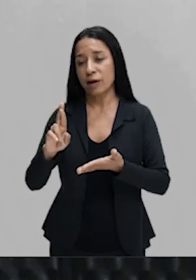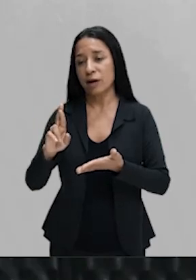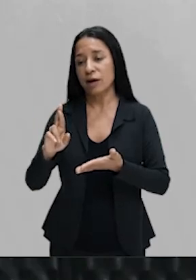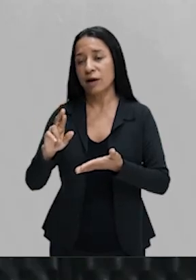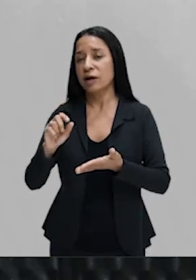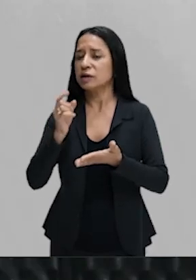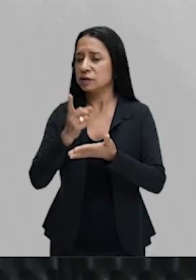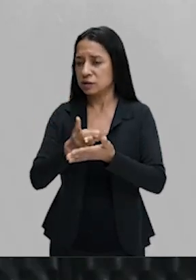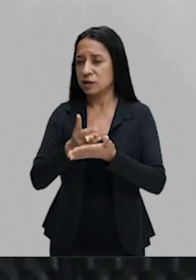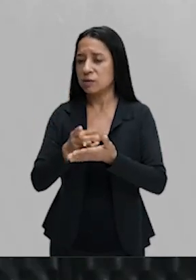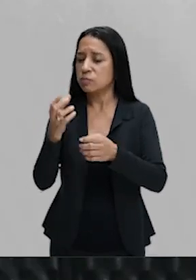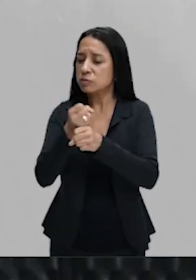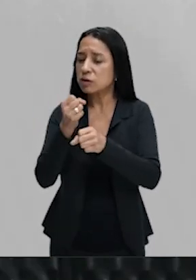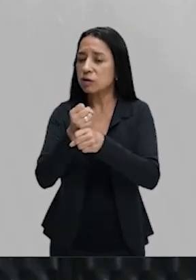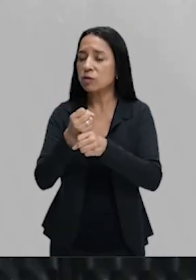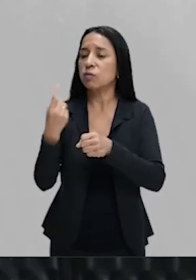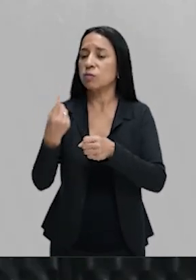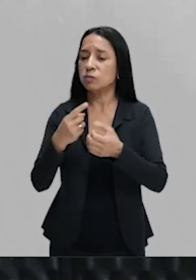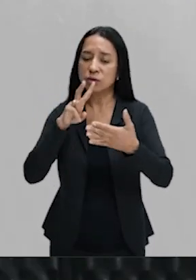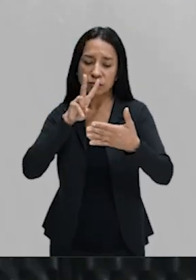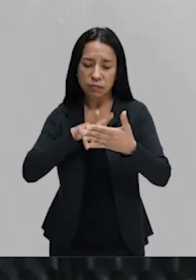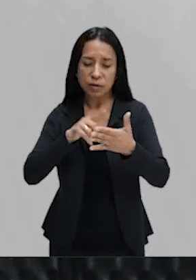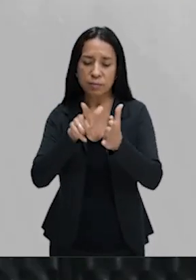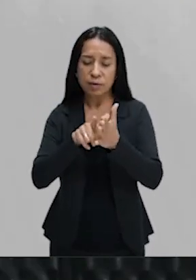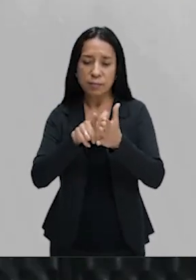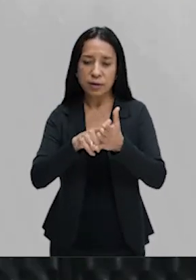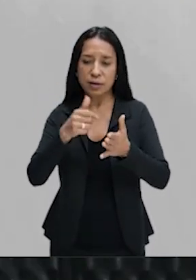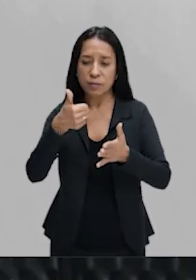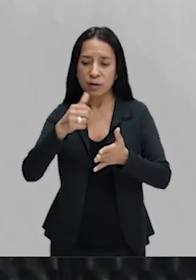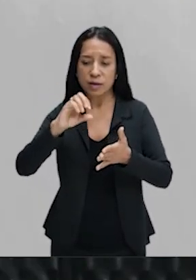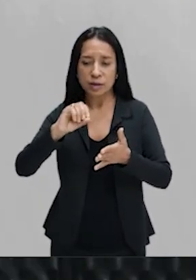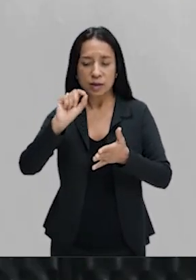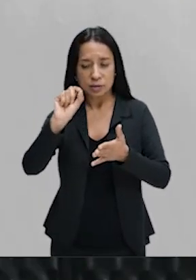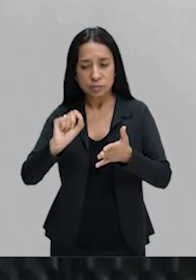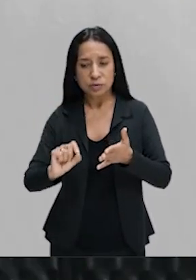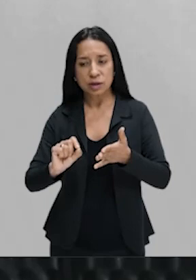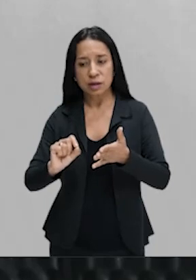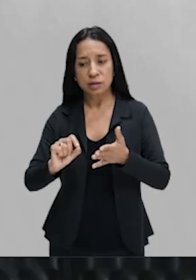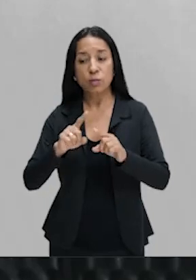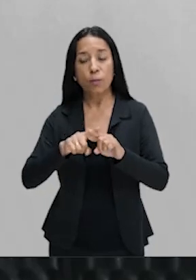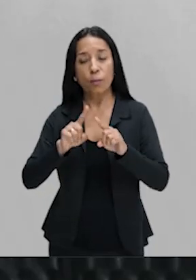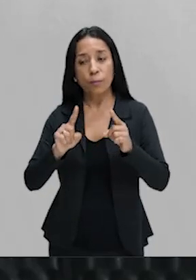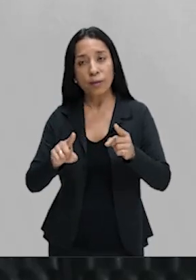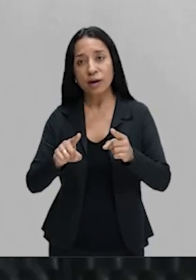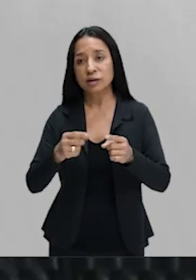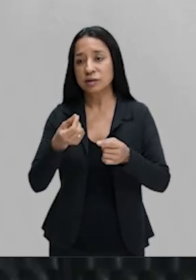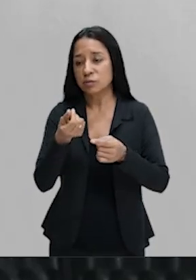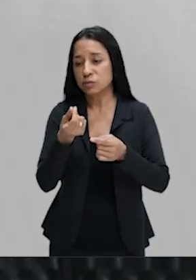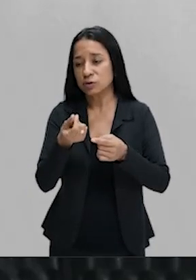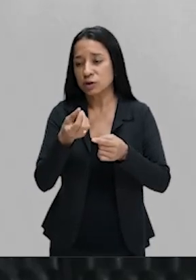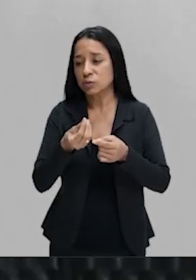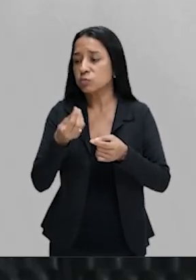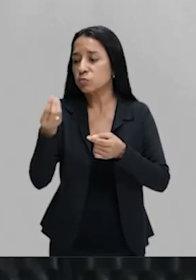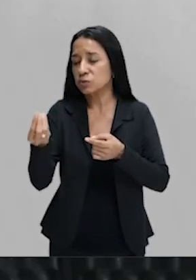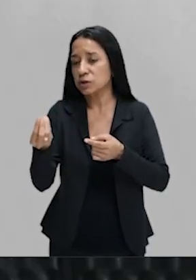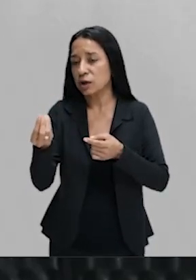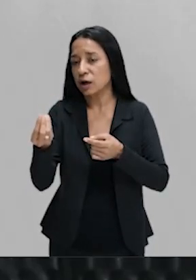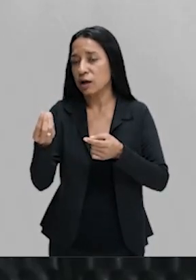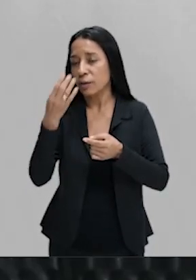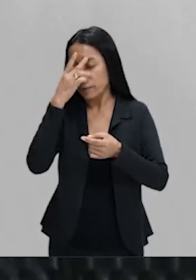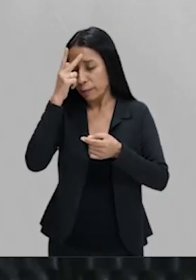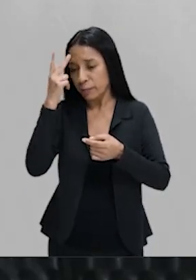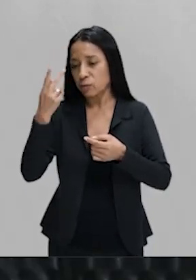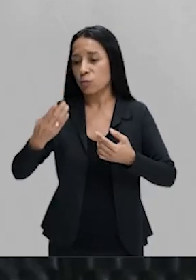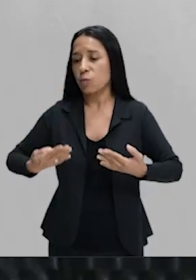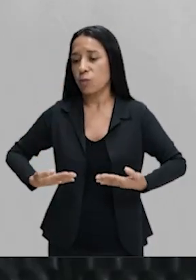aqueles 10%, que é opcional, mas que é uma gorjeta que você dá para o profissional, para o garçom,